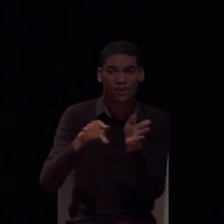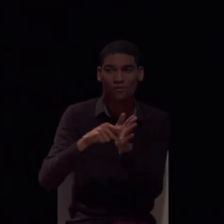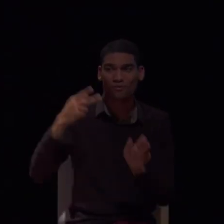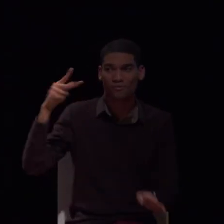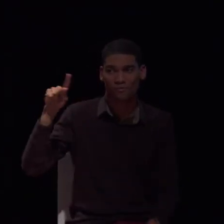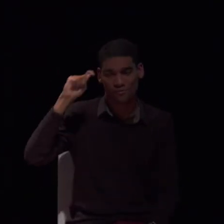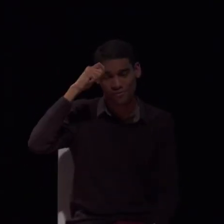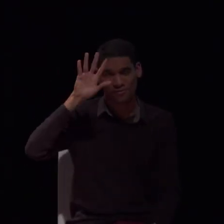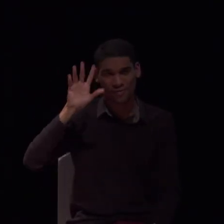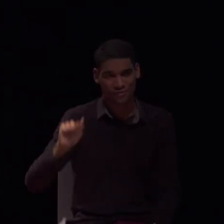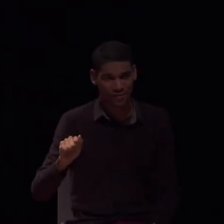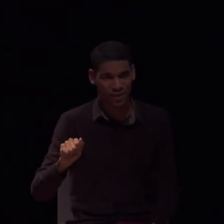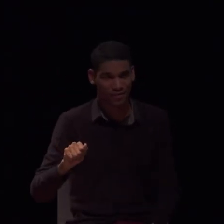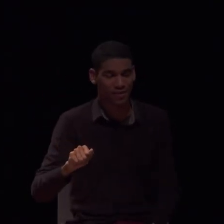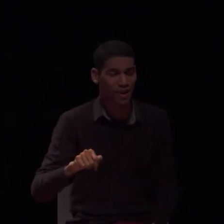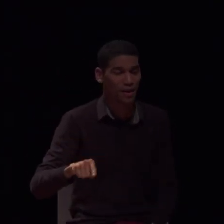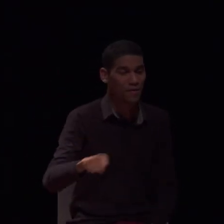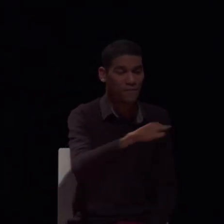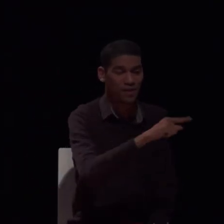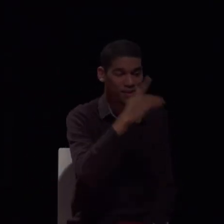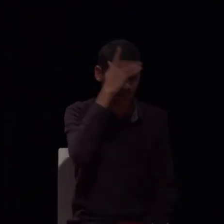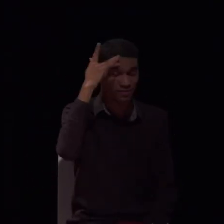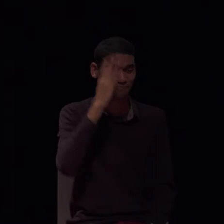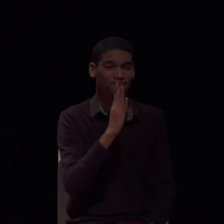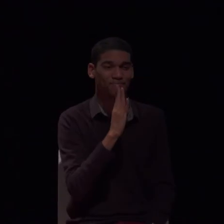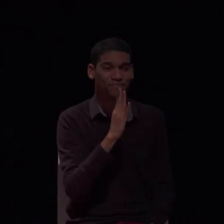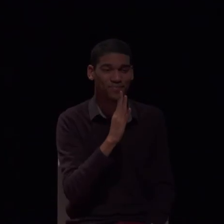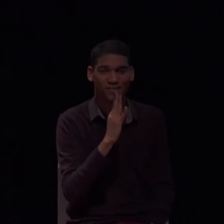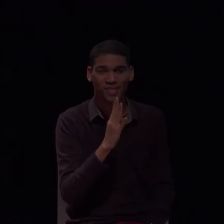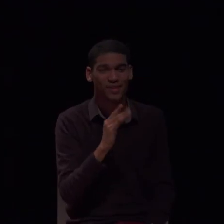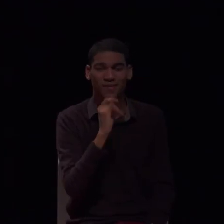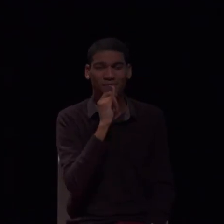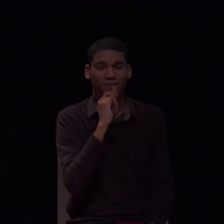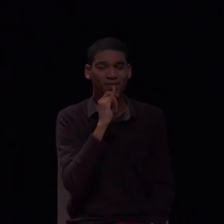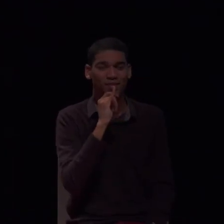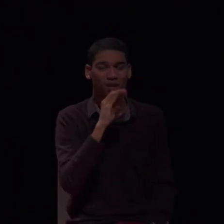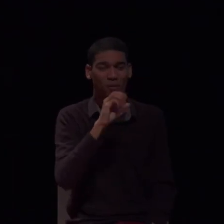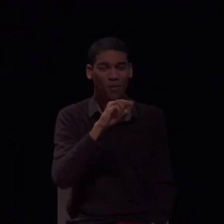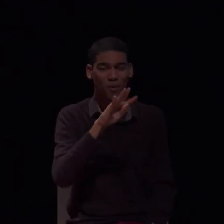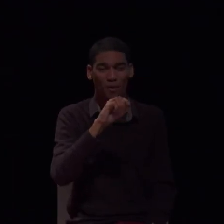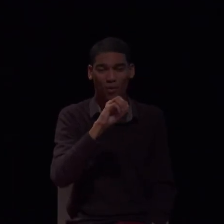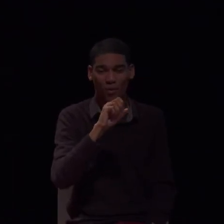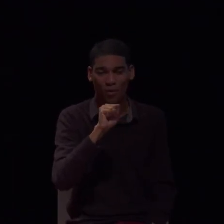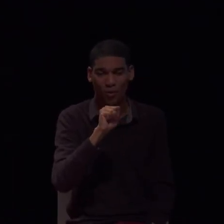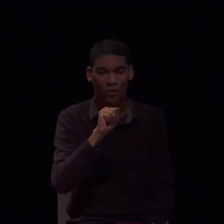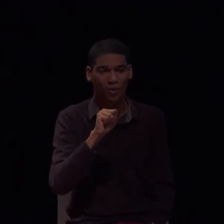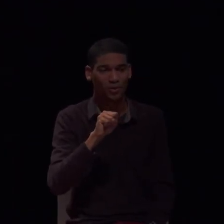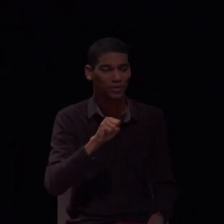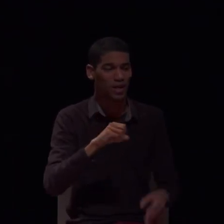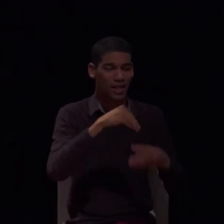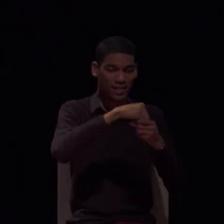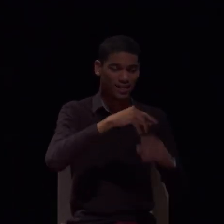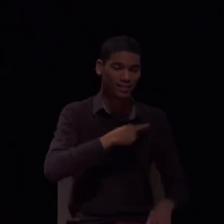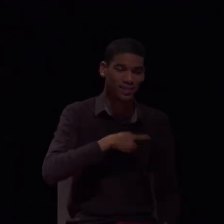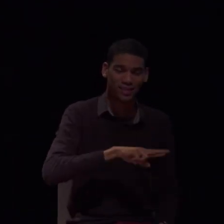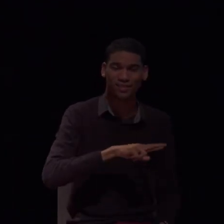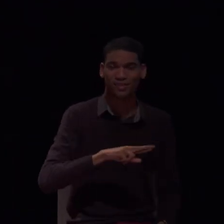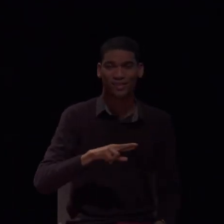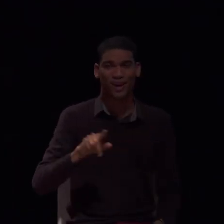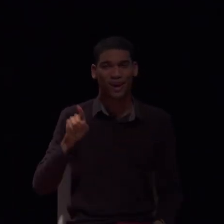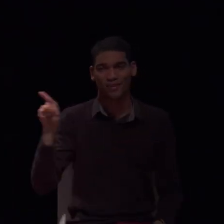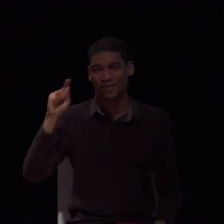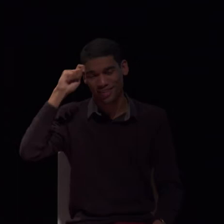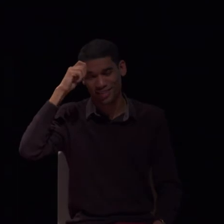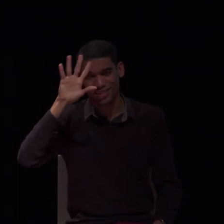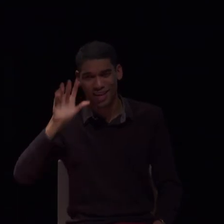esses contos contos que estão em ambientes religiosos contra os que estão na áfrica e que podem ser levados para a escola de